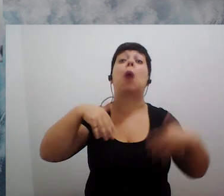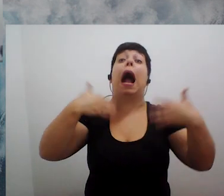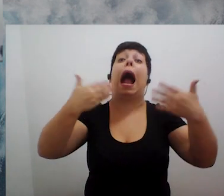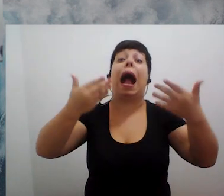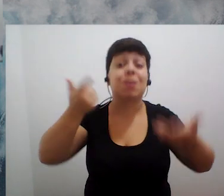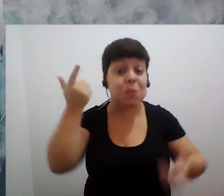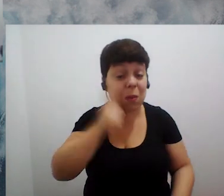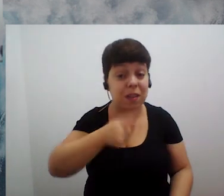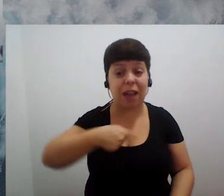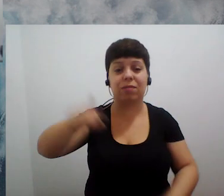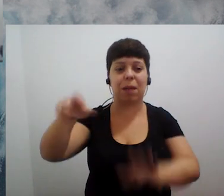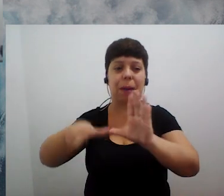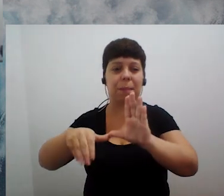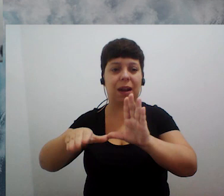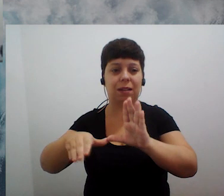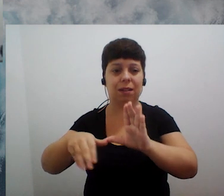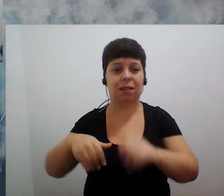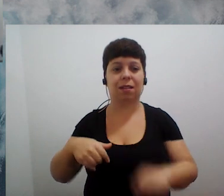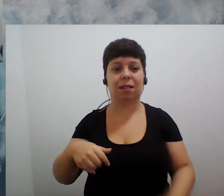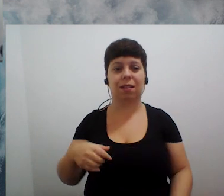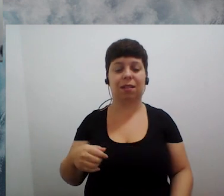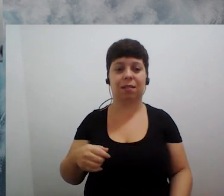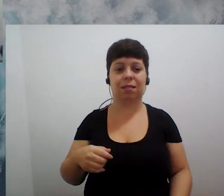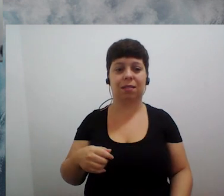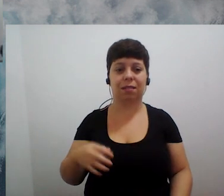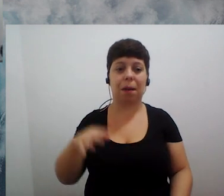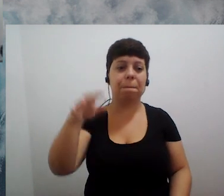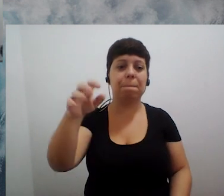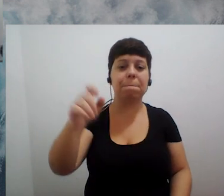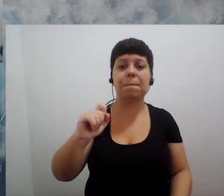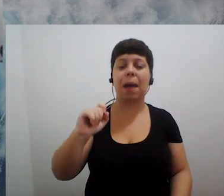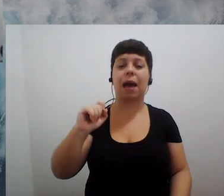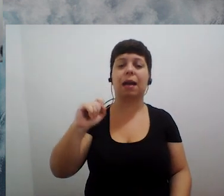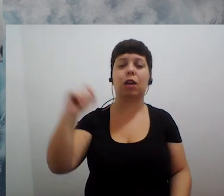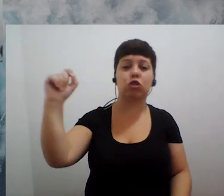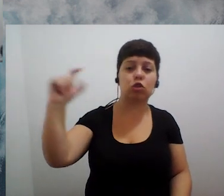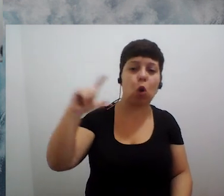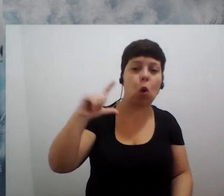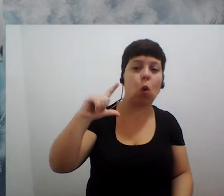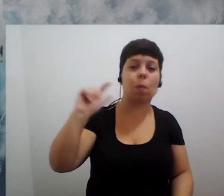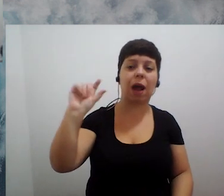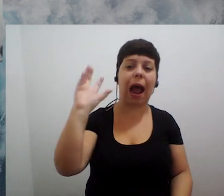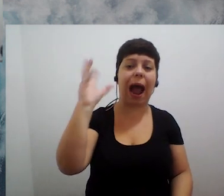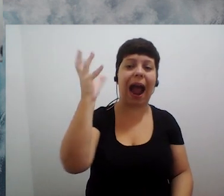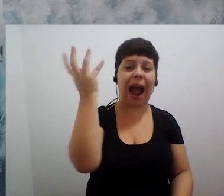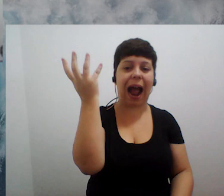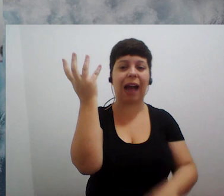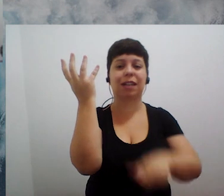gente aqui da quebrada consegue ir para a praia, a gente se permite a pegar uma sombra, ficar embaixo de uma